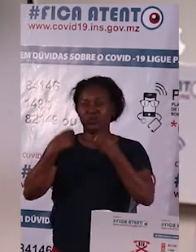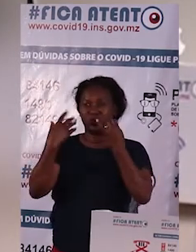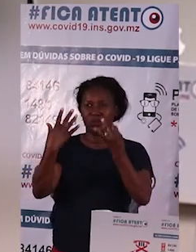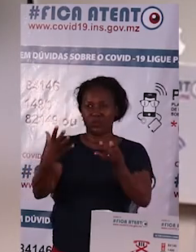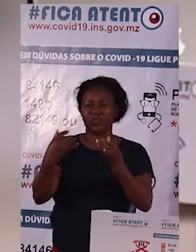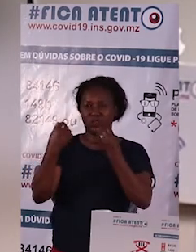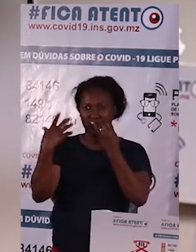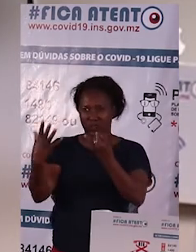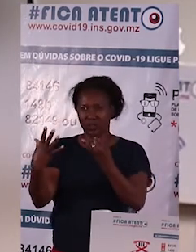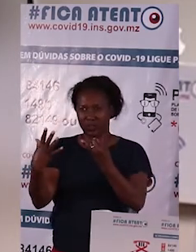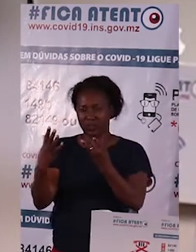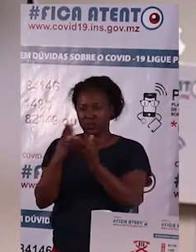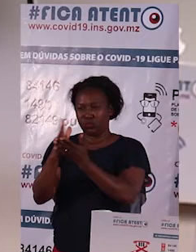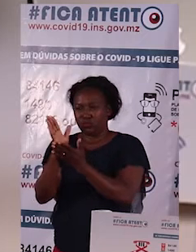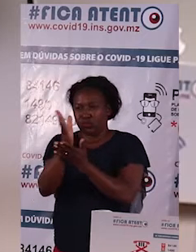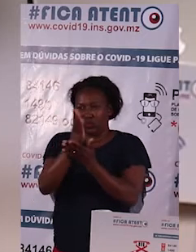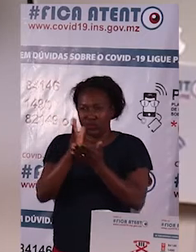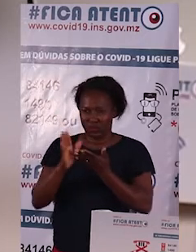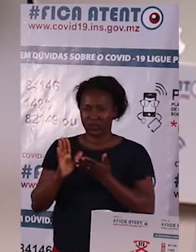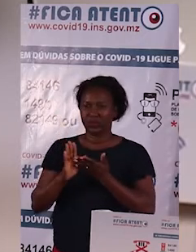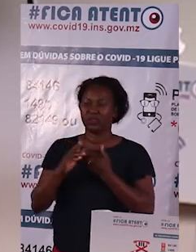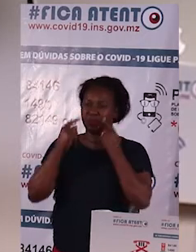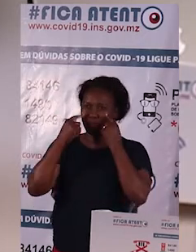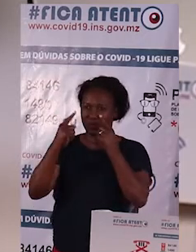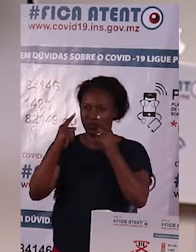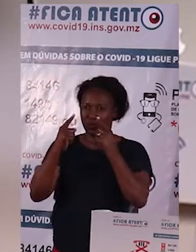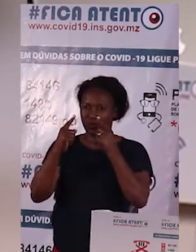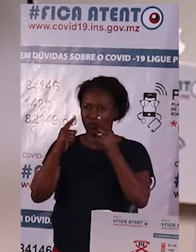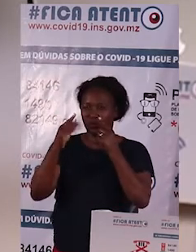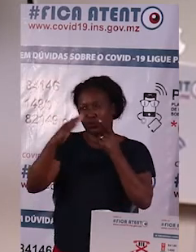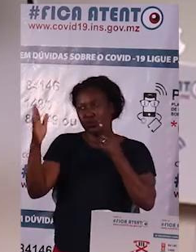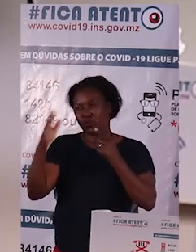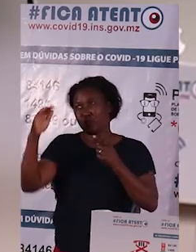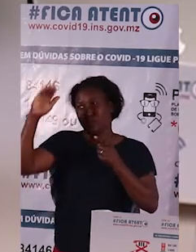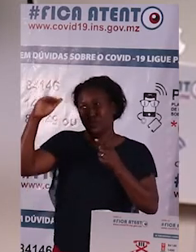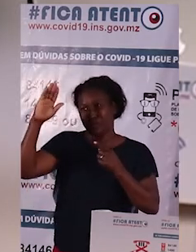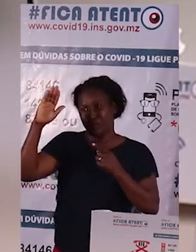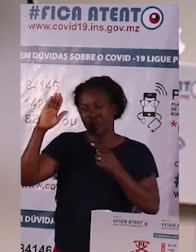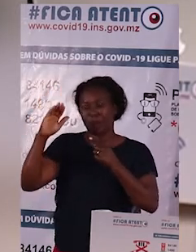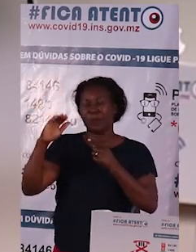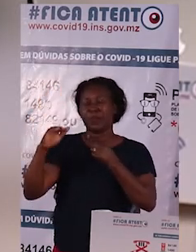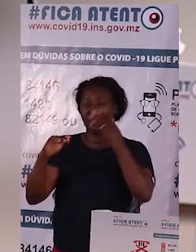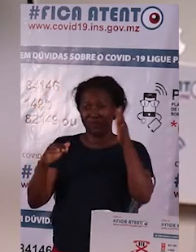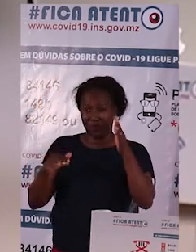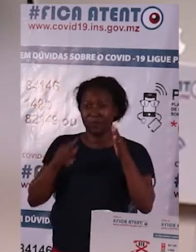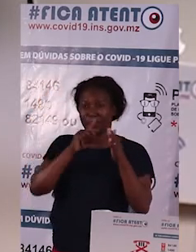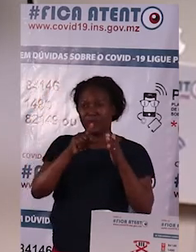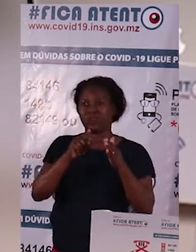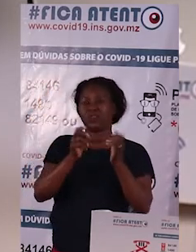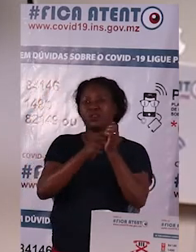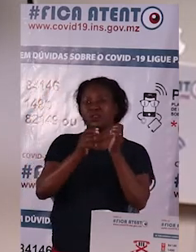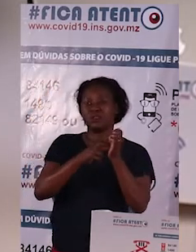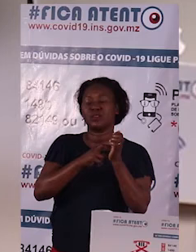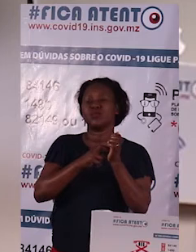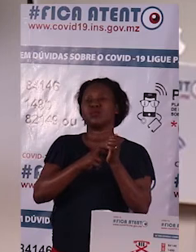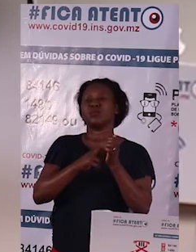distribuição. Então, vemos também, outra vez, no canto superior esquerdo, sexo masculino em azul, sexo feminino em